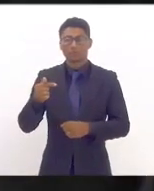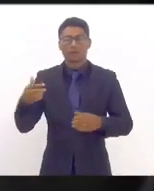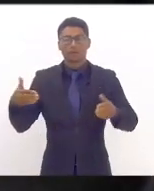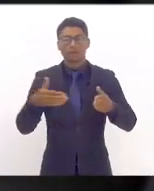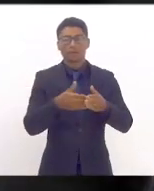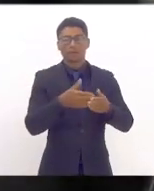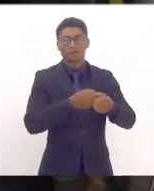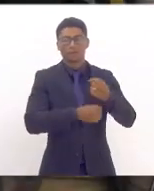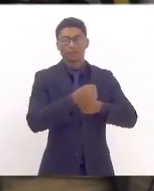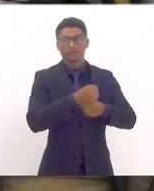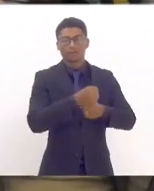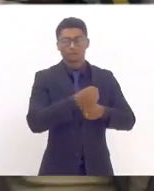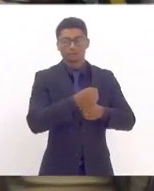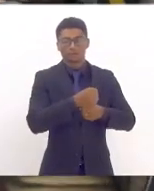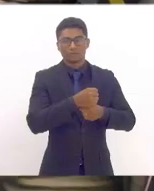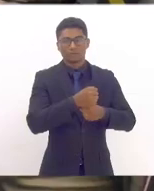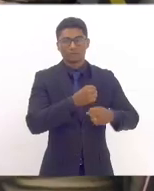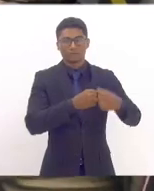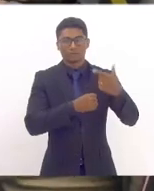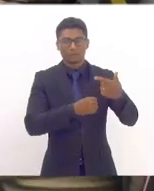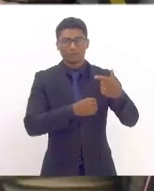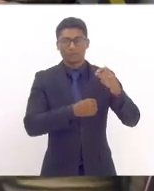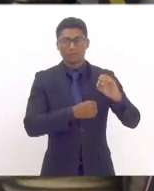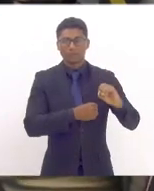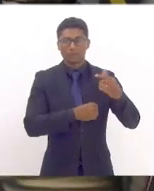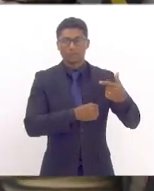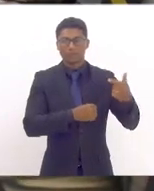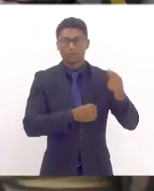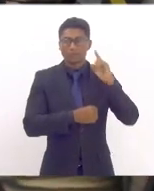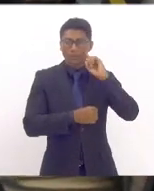31 de Dezembro de 2022